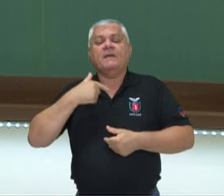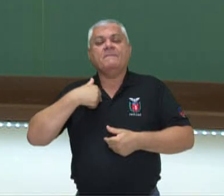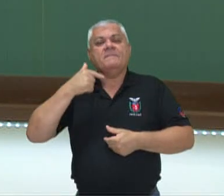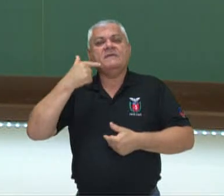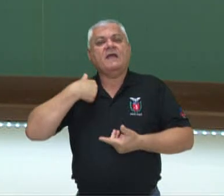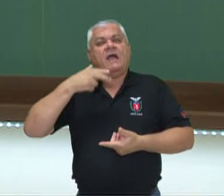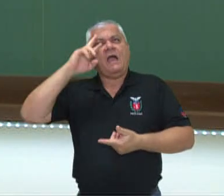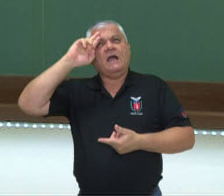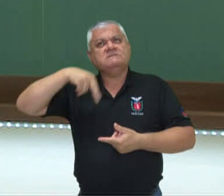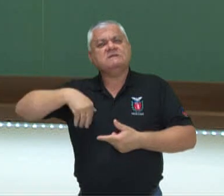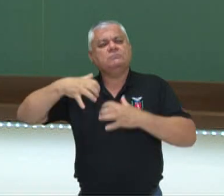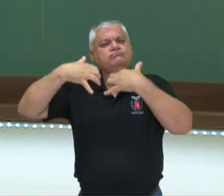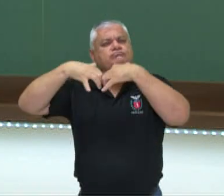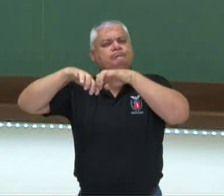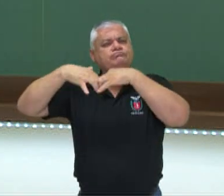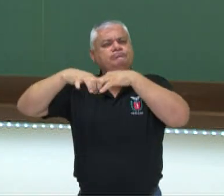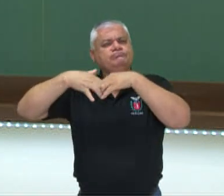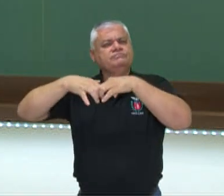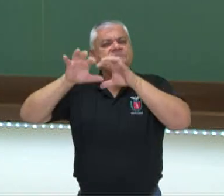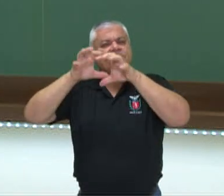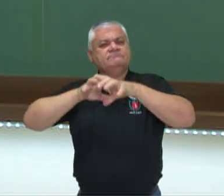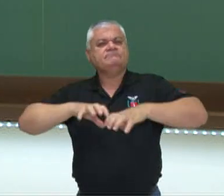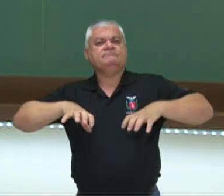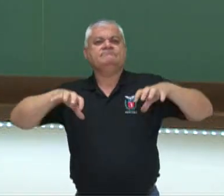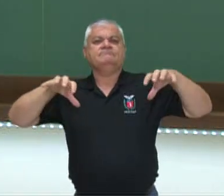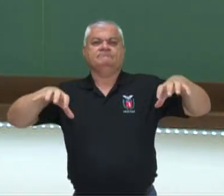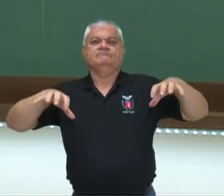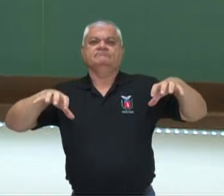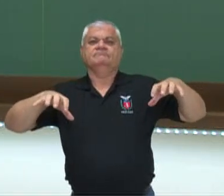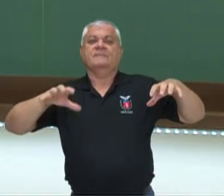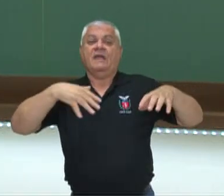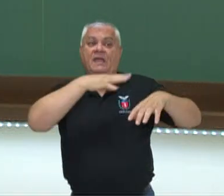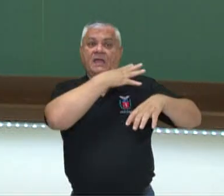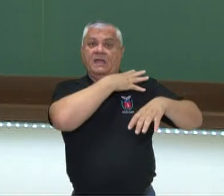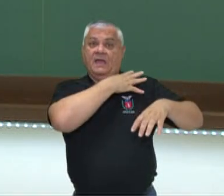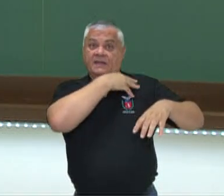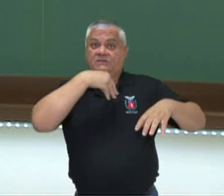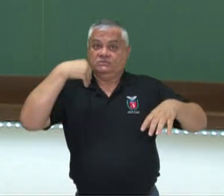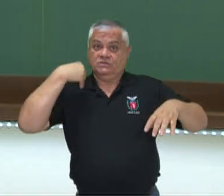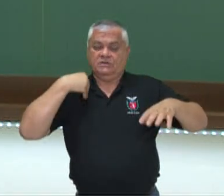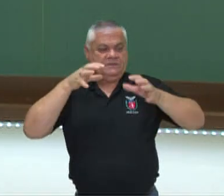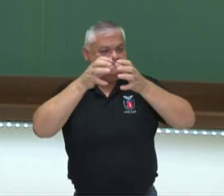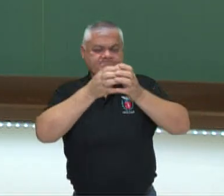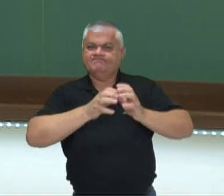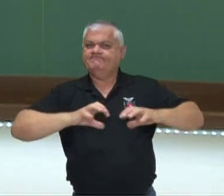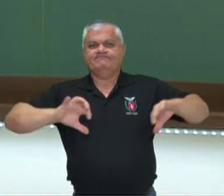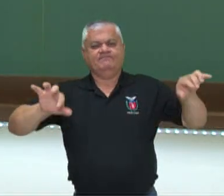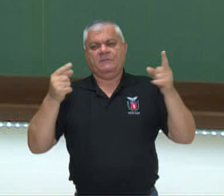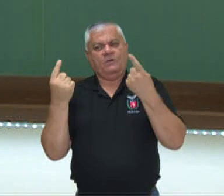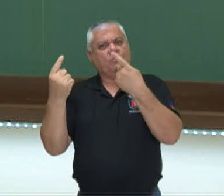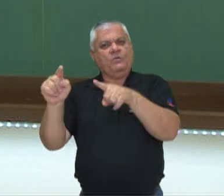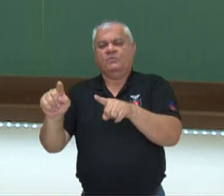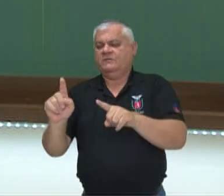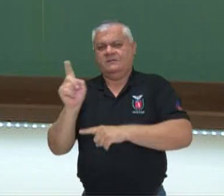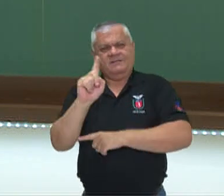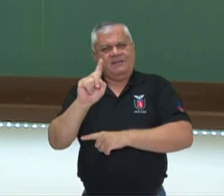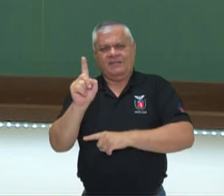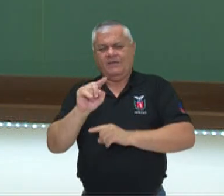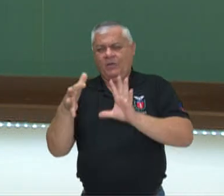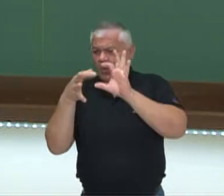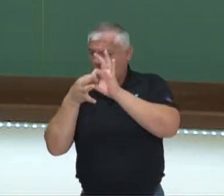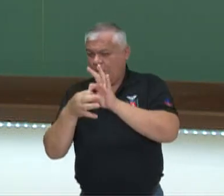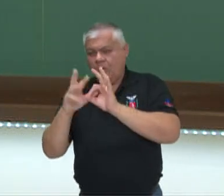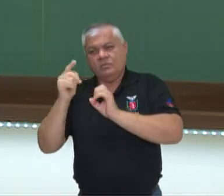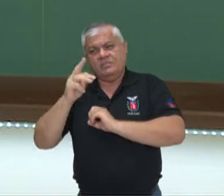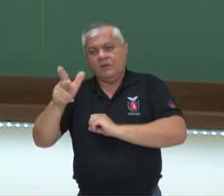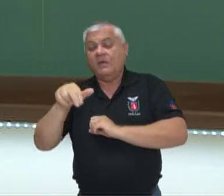minha razão, é uma distinção superada por Aristóteles. Aristóteles critica essa distinção. Para ele só